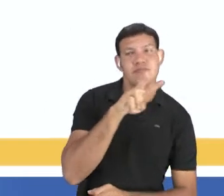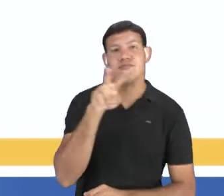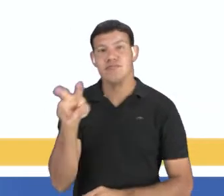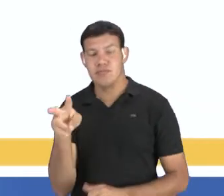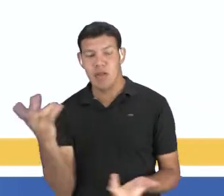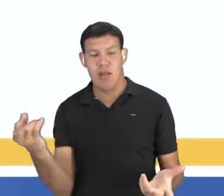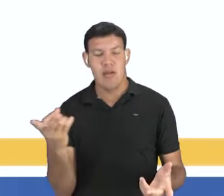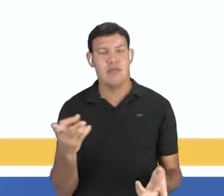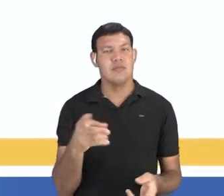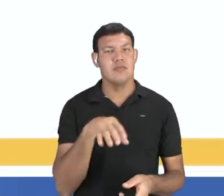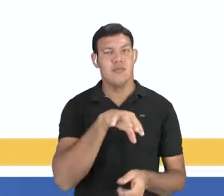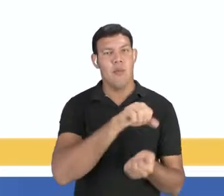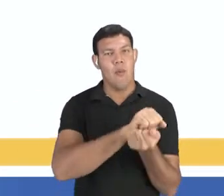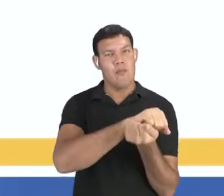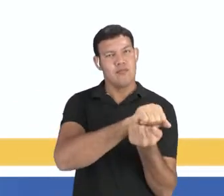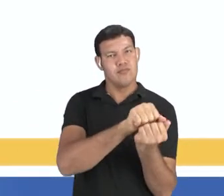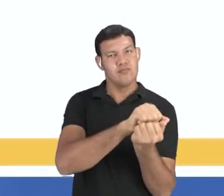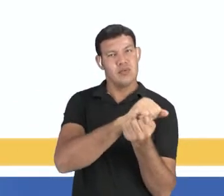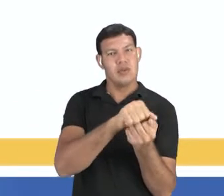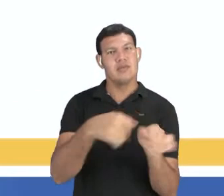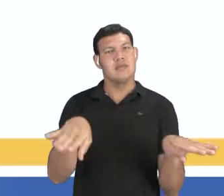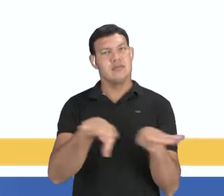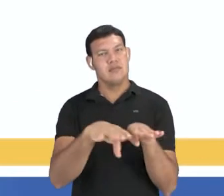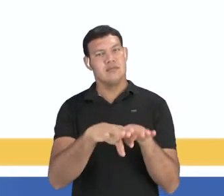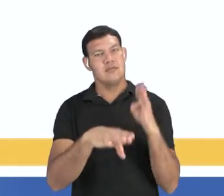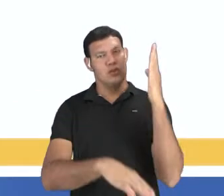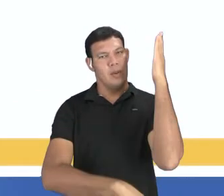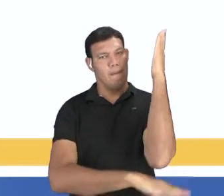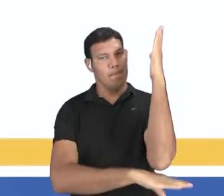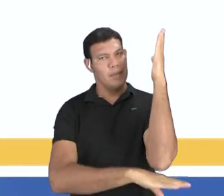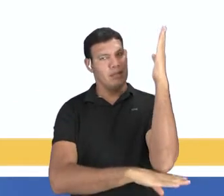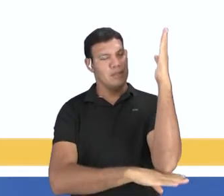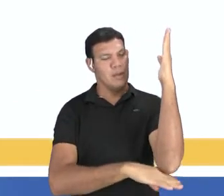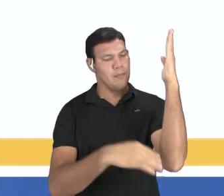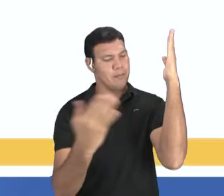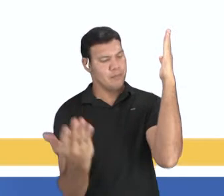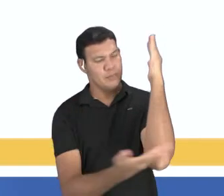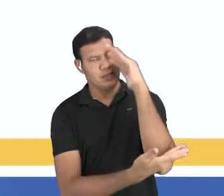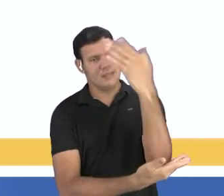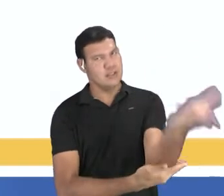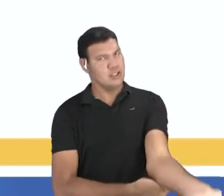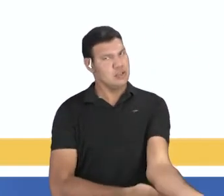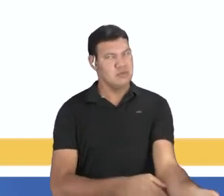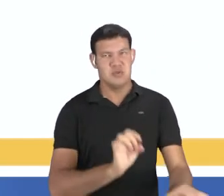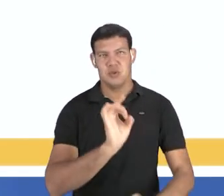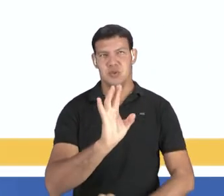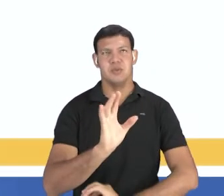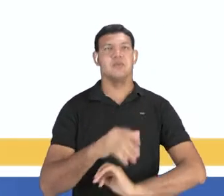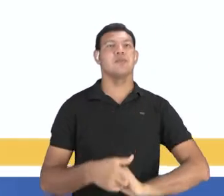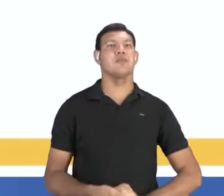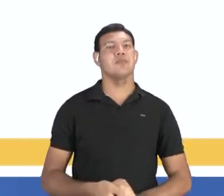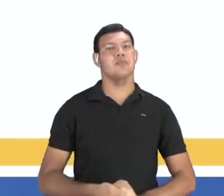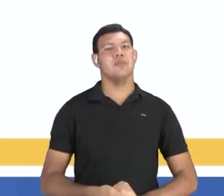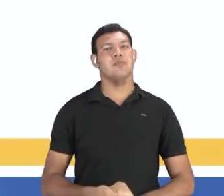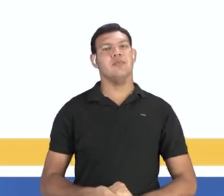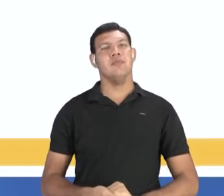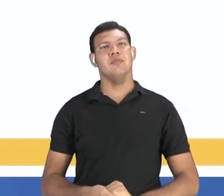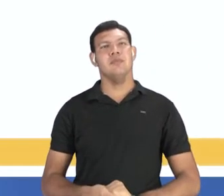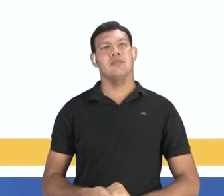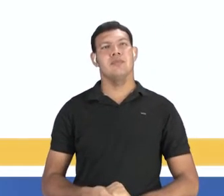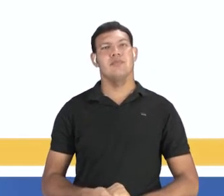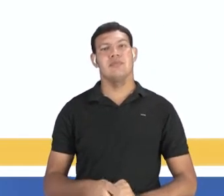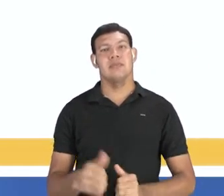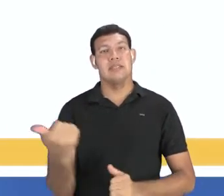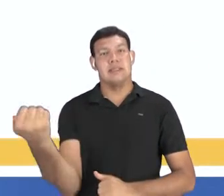tarde essas peças Assim como para pegar a lenha mas caçaram direito apenas dois senhores feudais e e o que